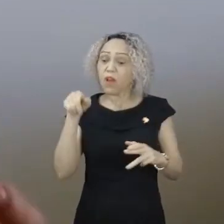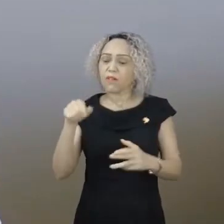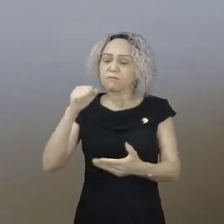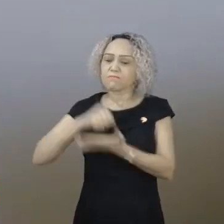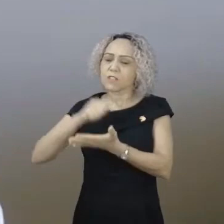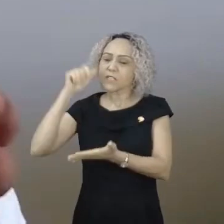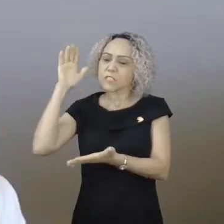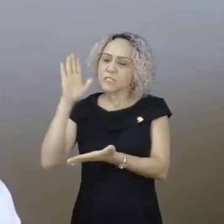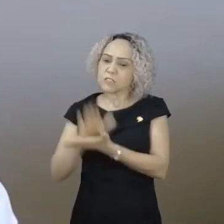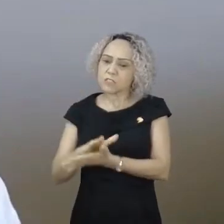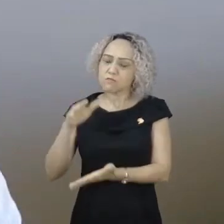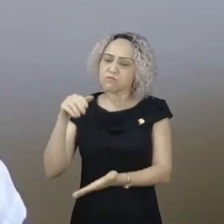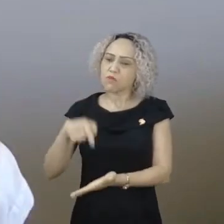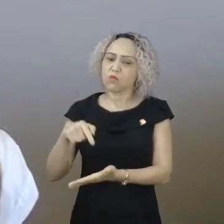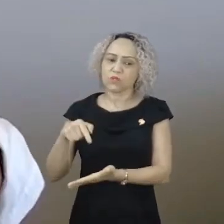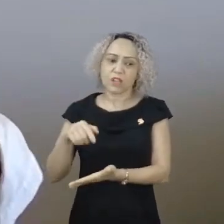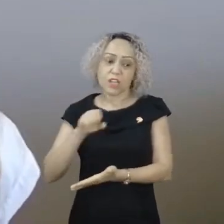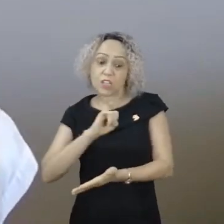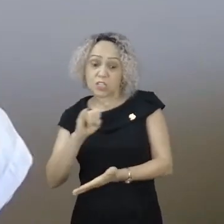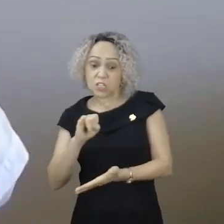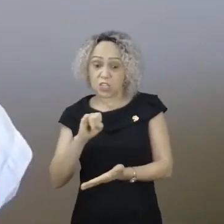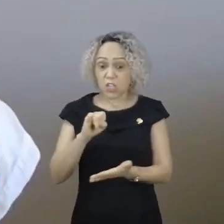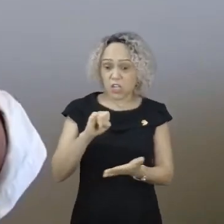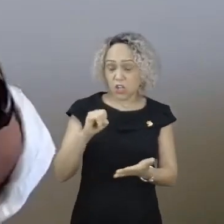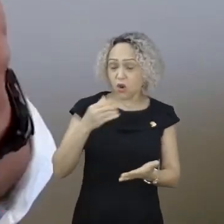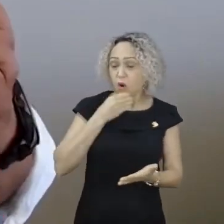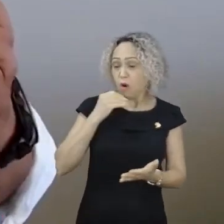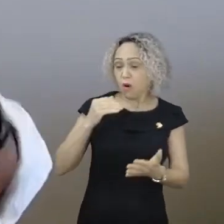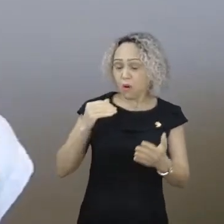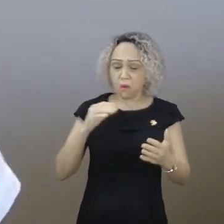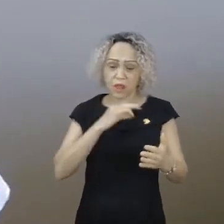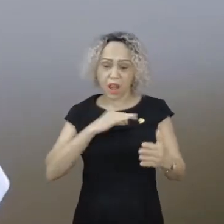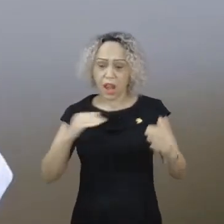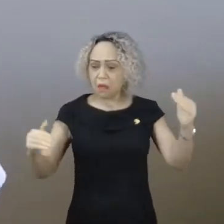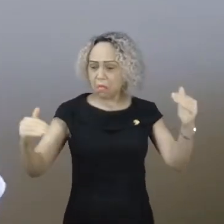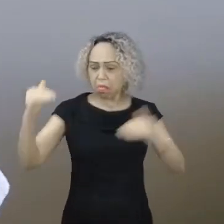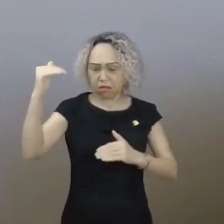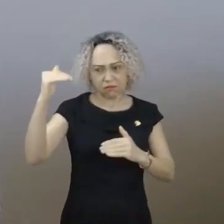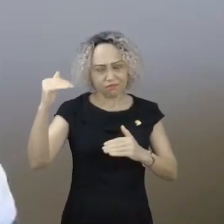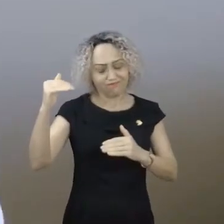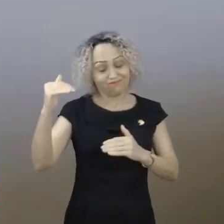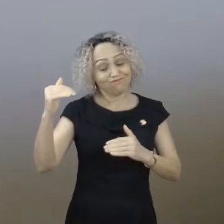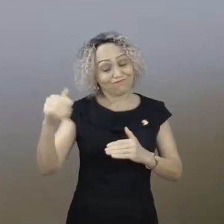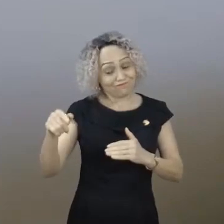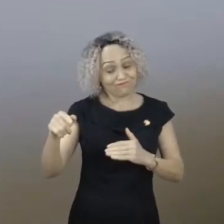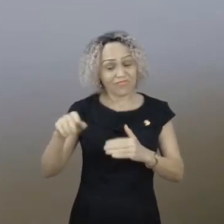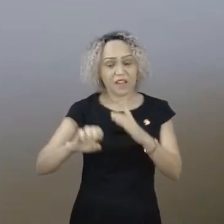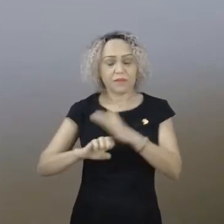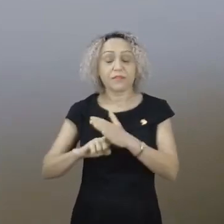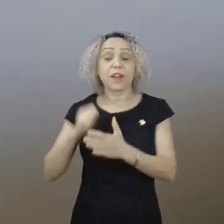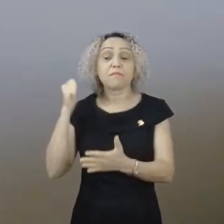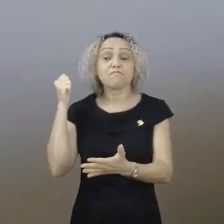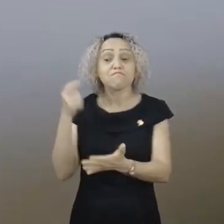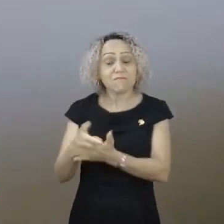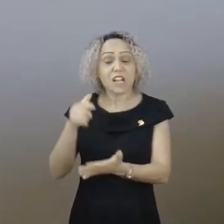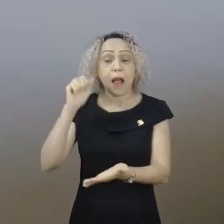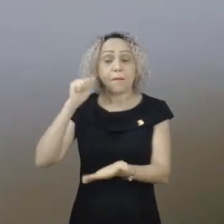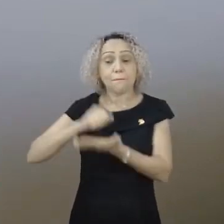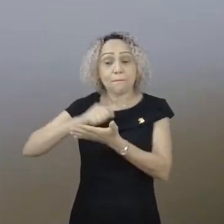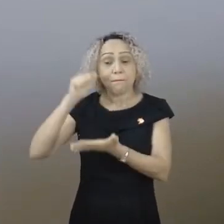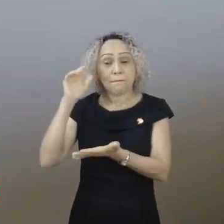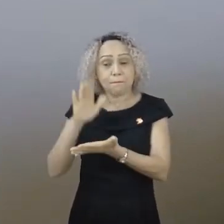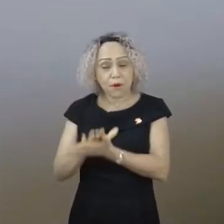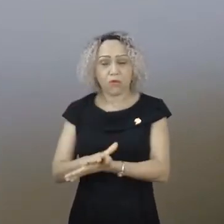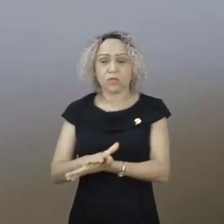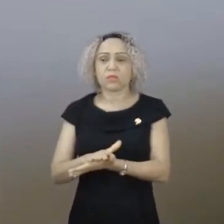se ele manter essa diferença entre salário de homem e mulher. E aí, claro, a mulher negra é mais